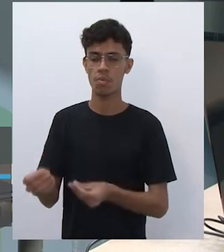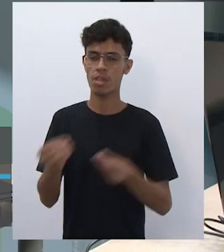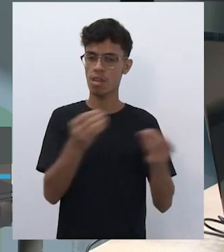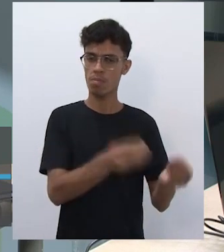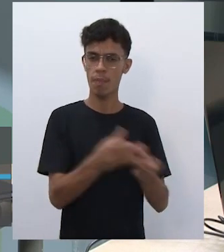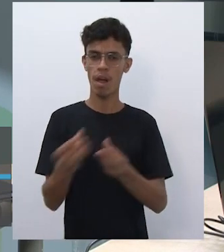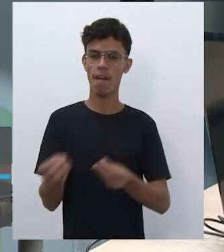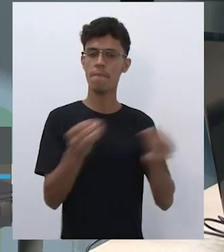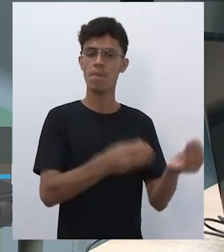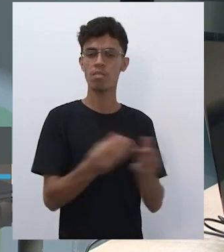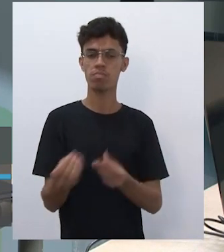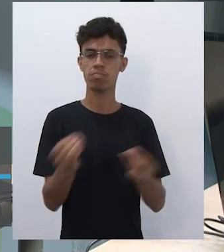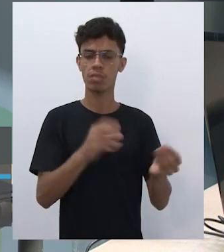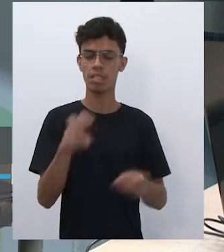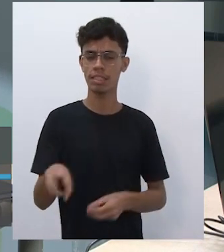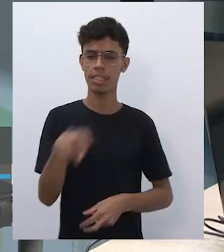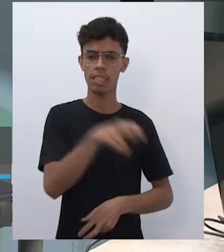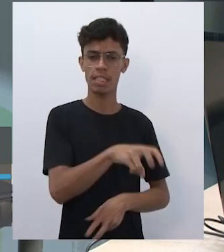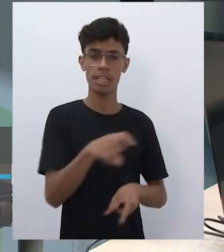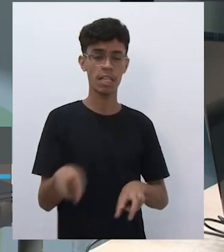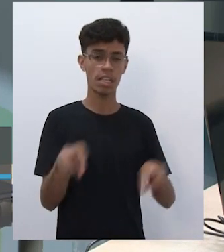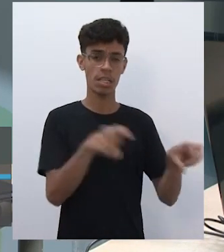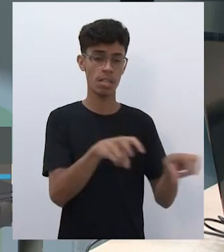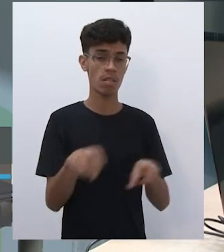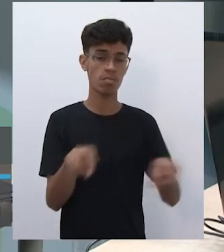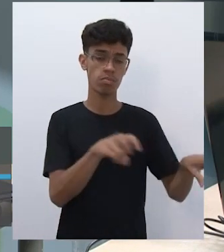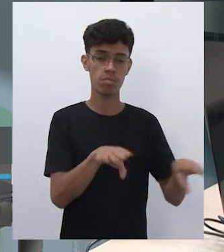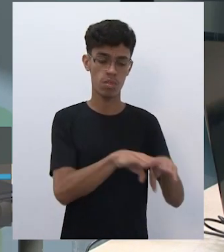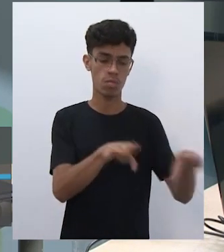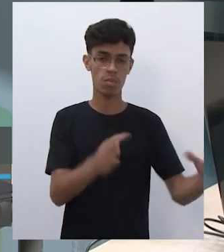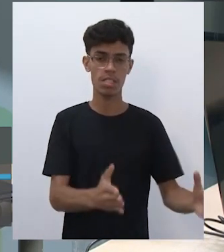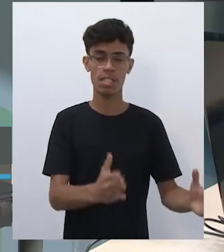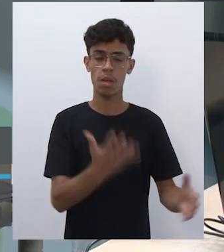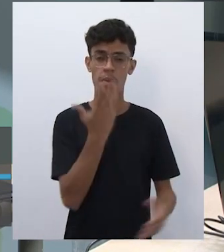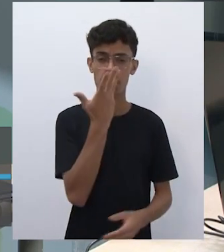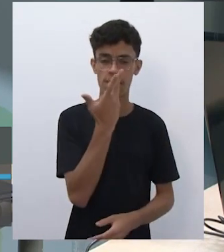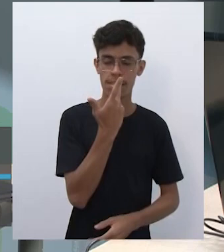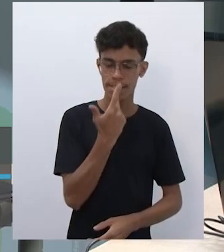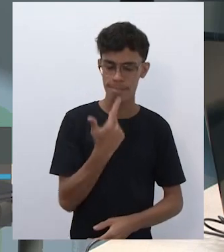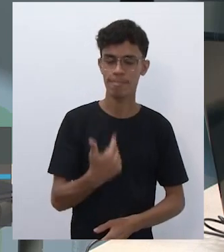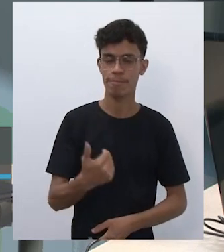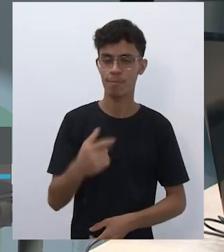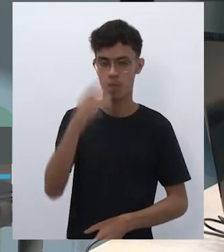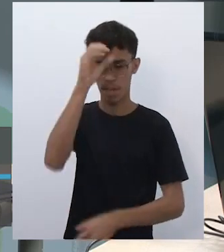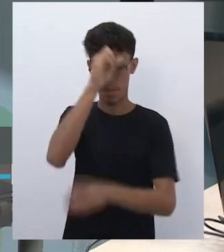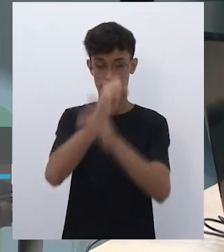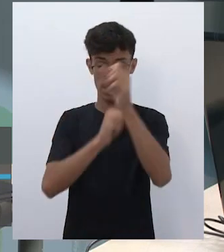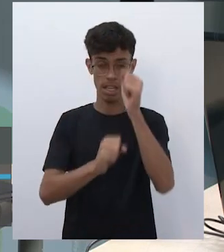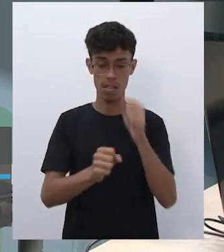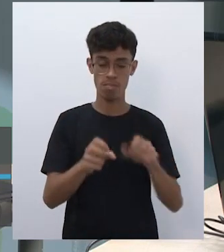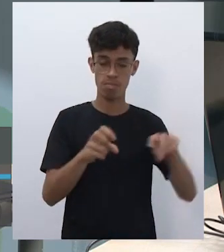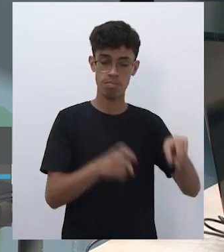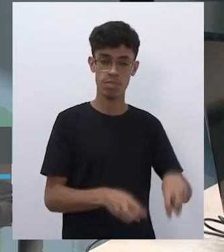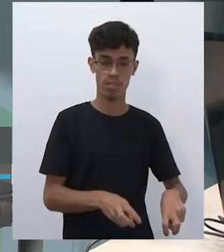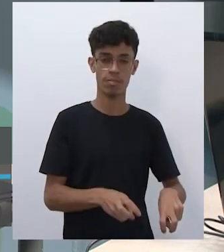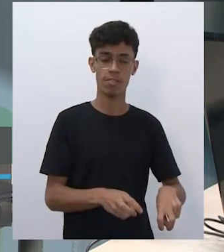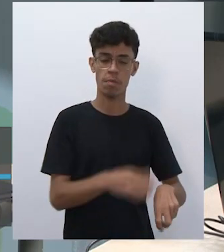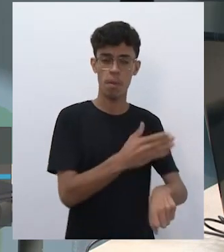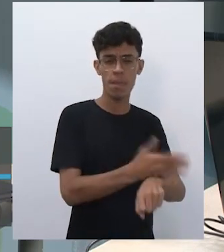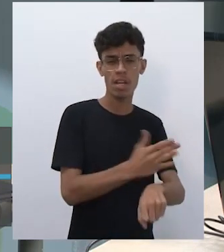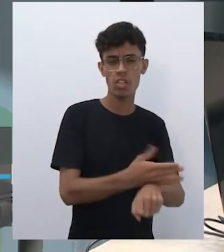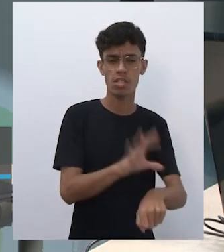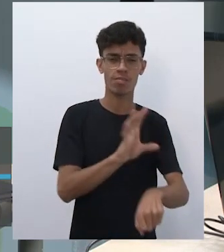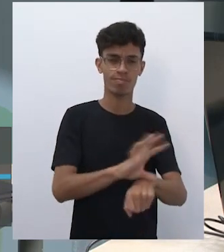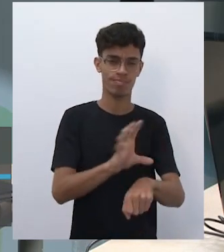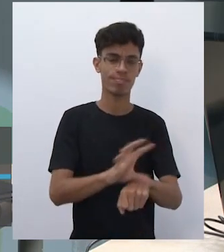instituição, incluindo aí cadeiras, carteiras, para que essas crianças pudessem voltar, né, a praticar alguma